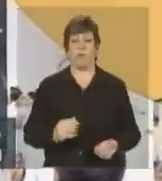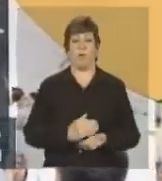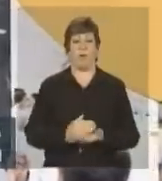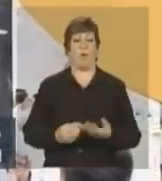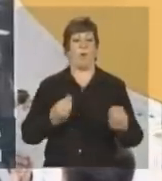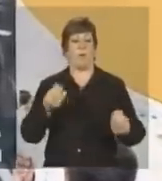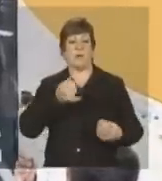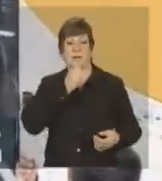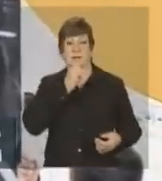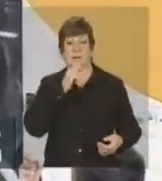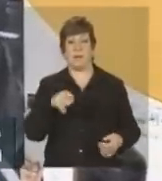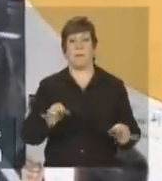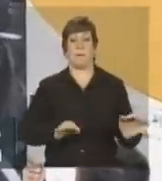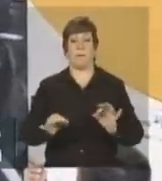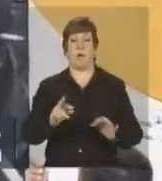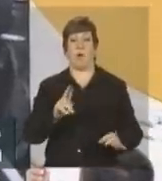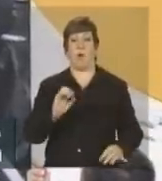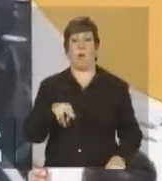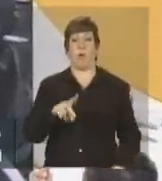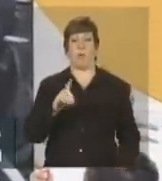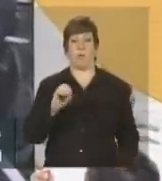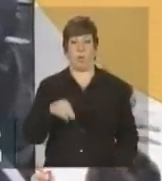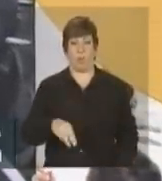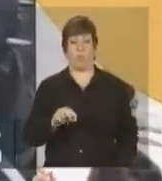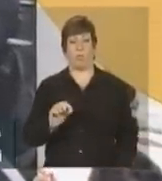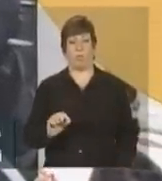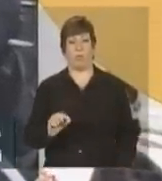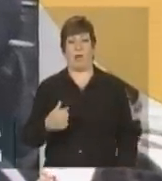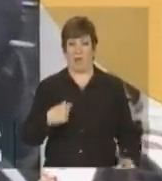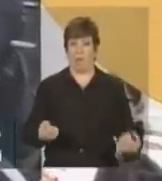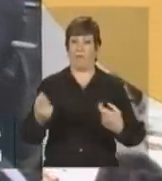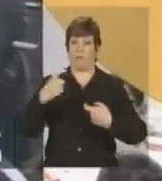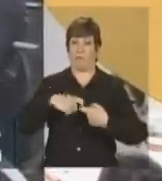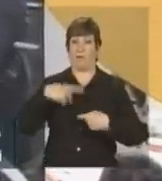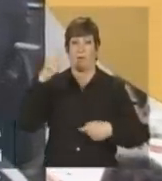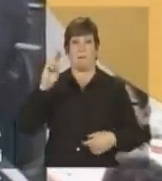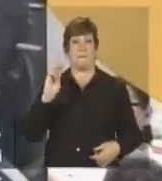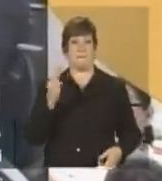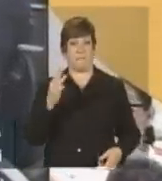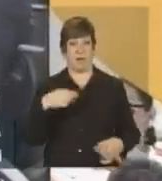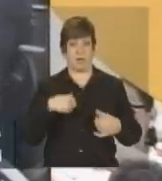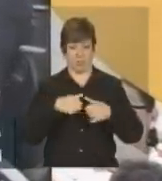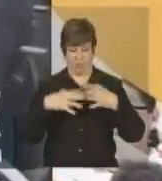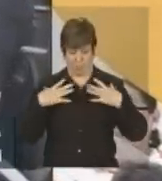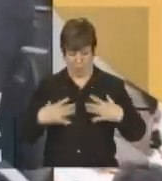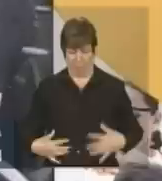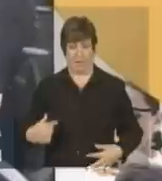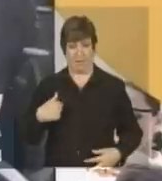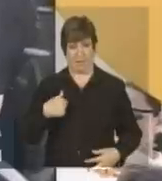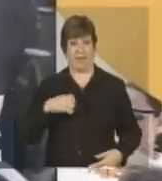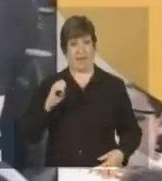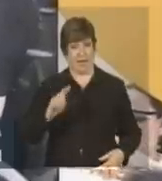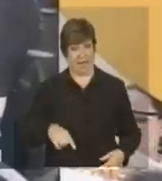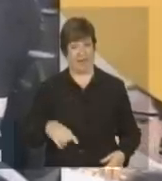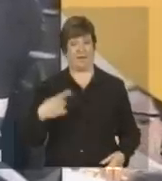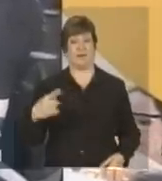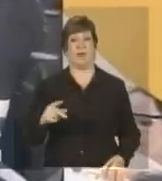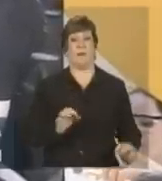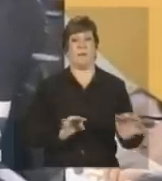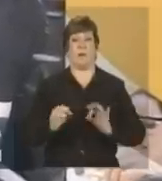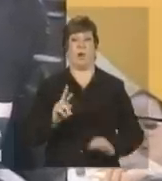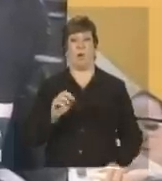como, por exemplo, o Projeto Rondon. Eu voltei do Maranhão, de São Luís, estou com a camisa do Projeto Rondon,